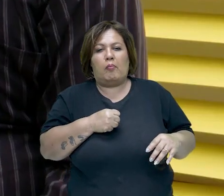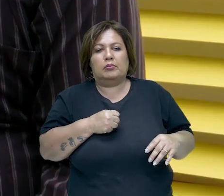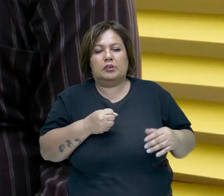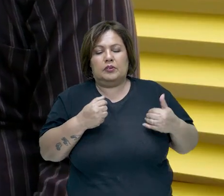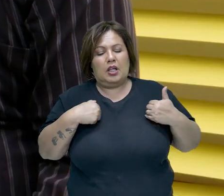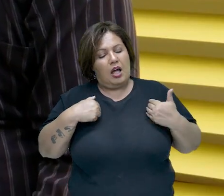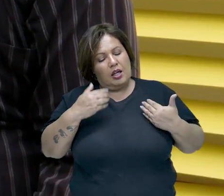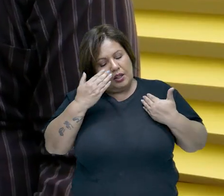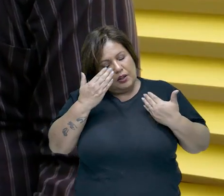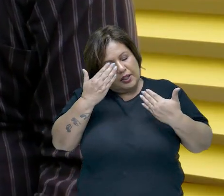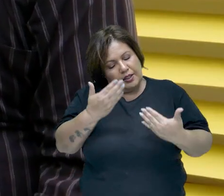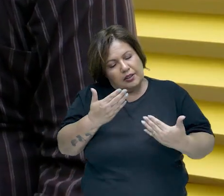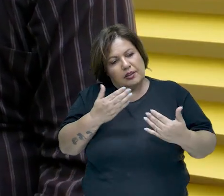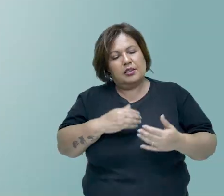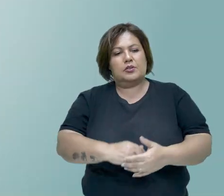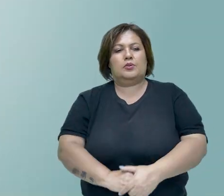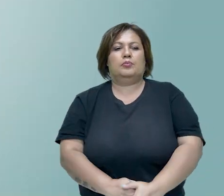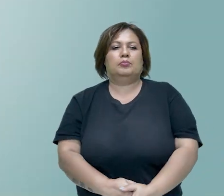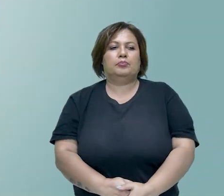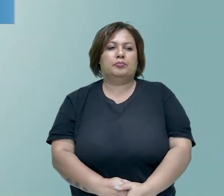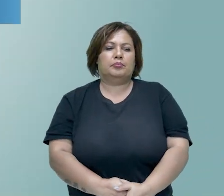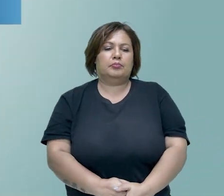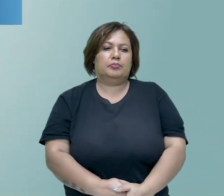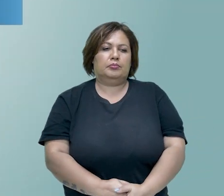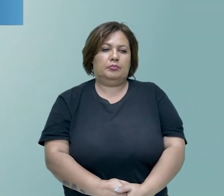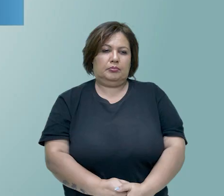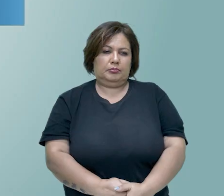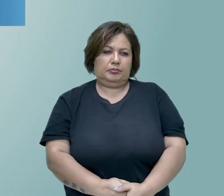Maravilha, eu que agradeço e sigo à disposição.